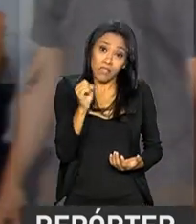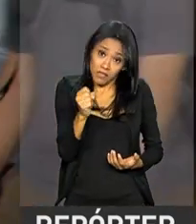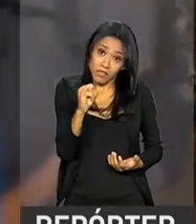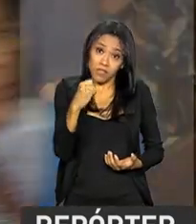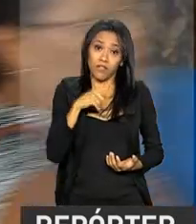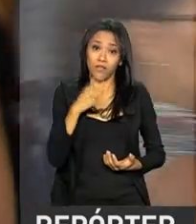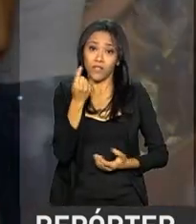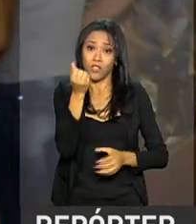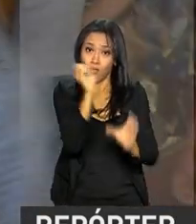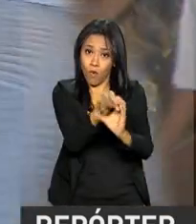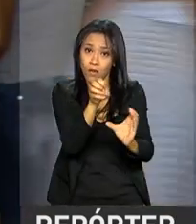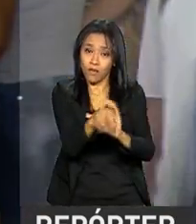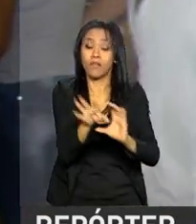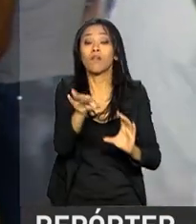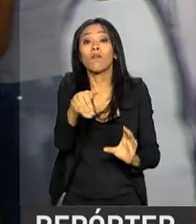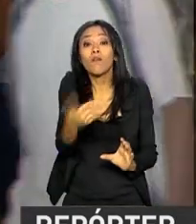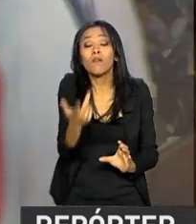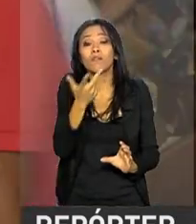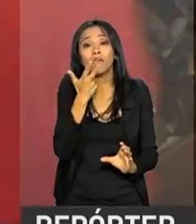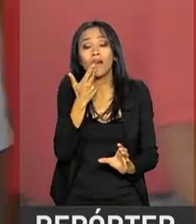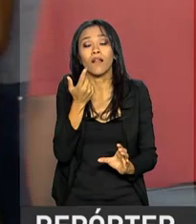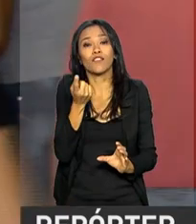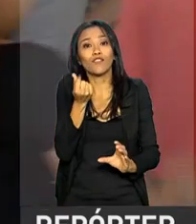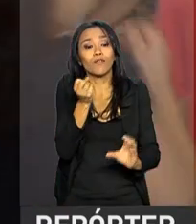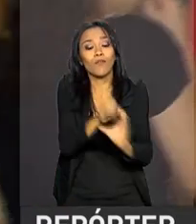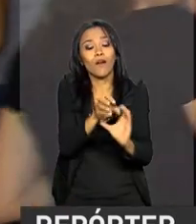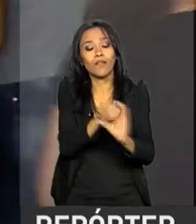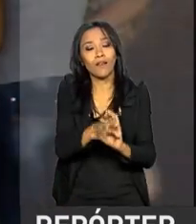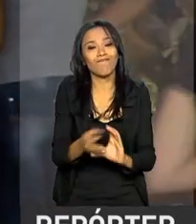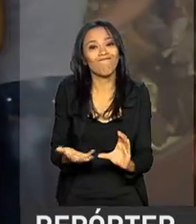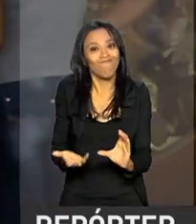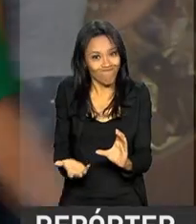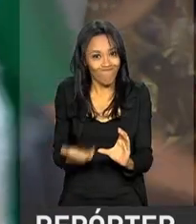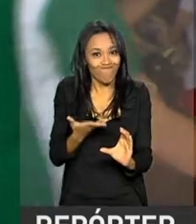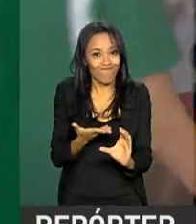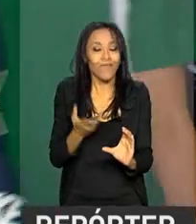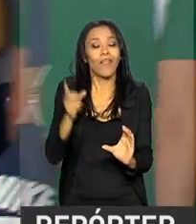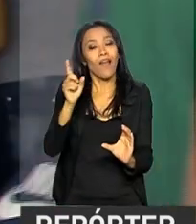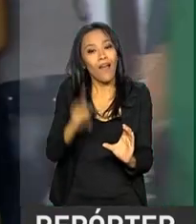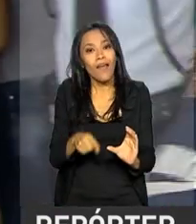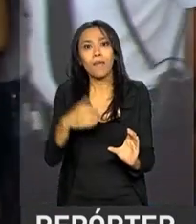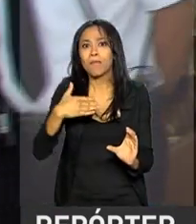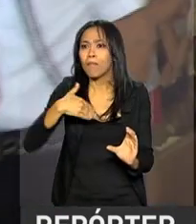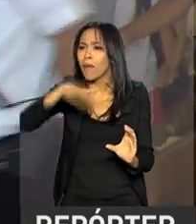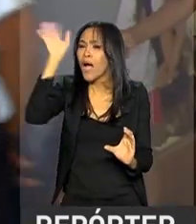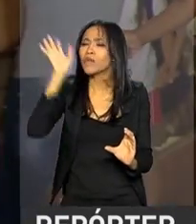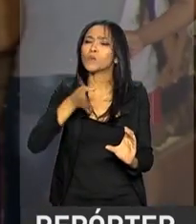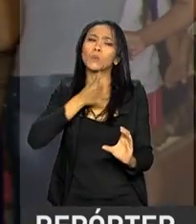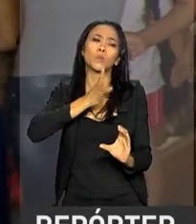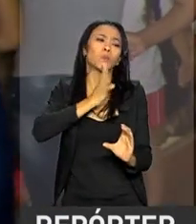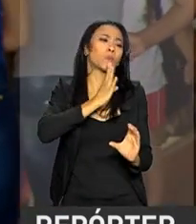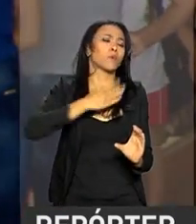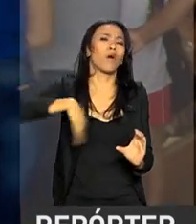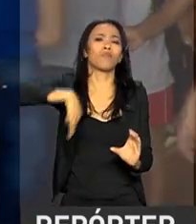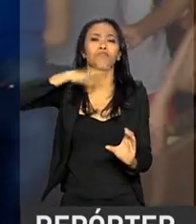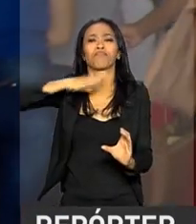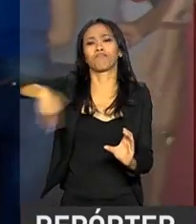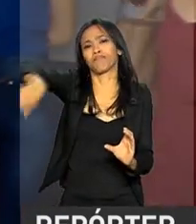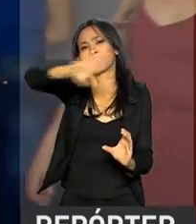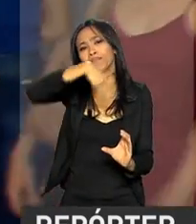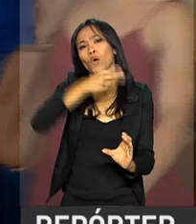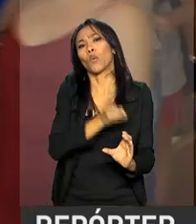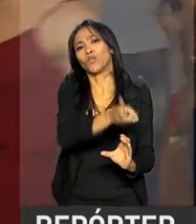e quando se fala em reserva financeira não tem jeito o investimento mais popular entre os brasileiros